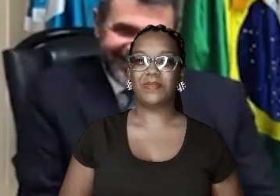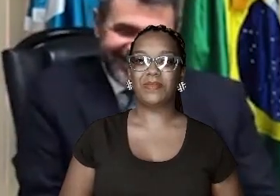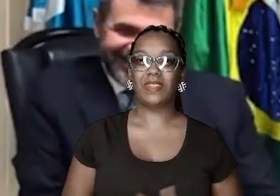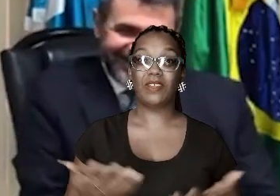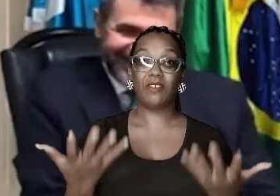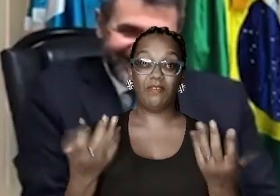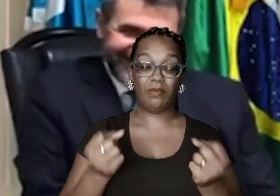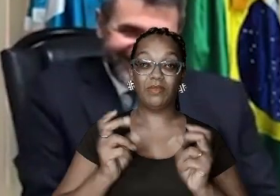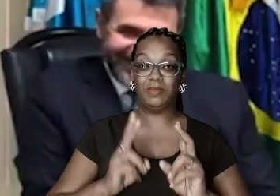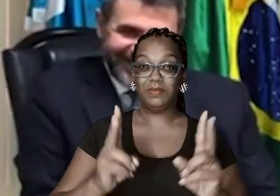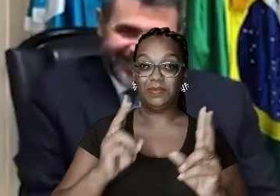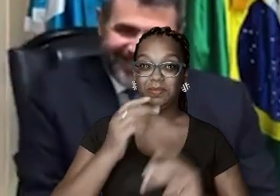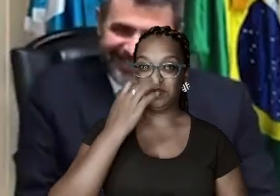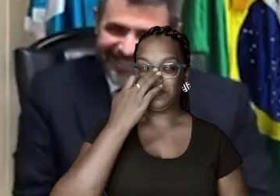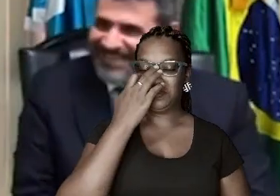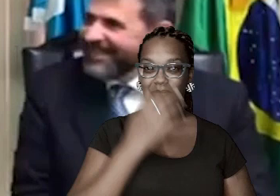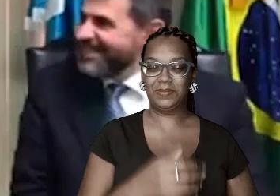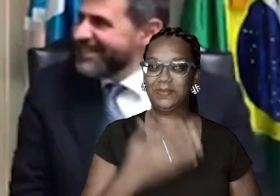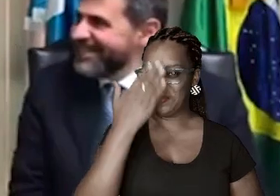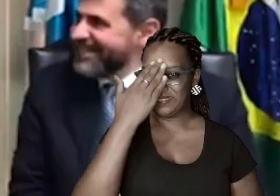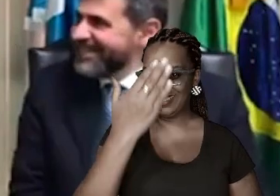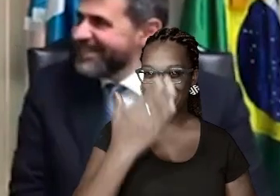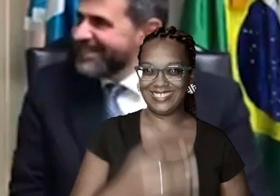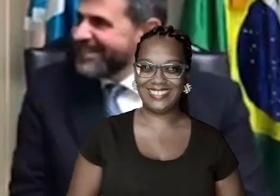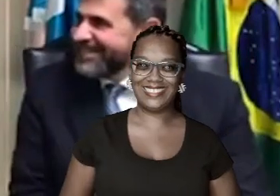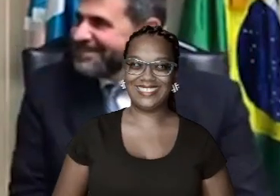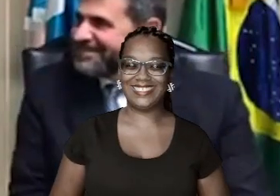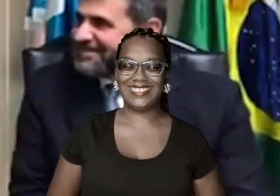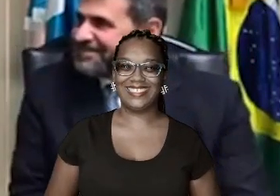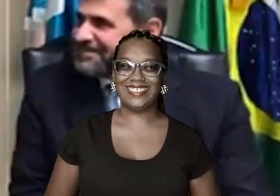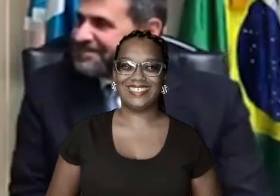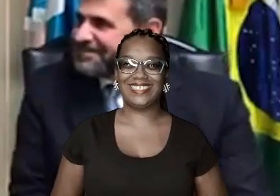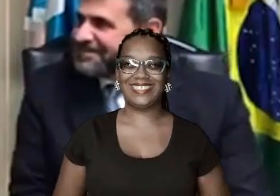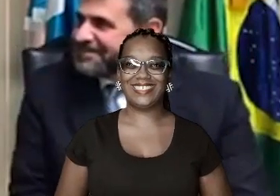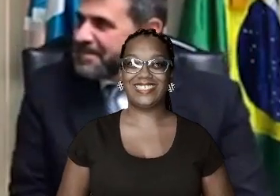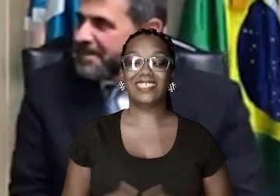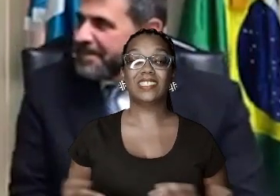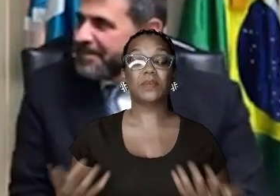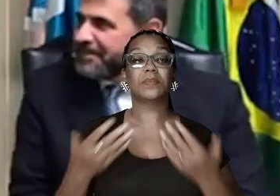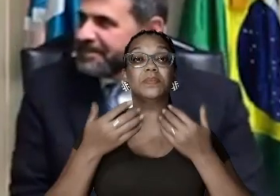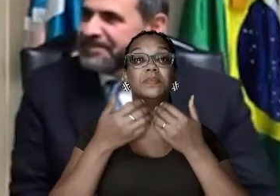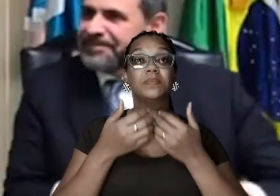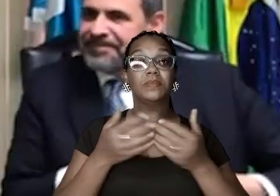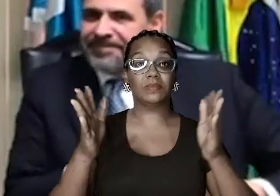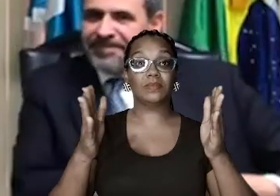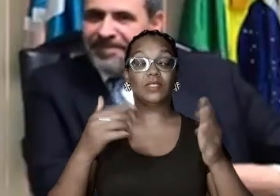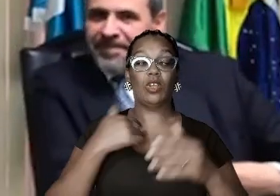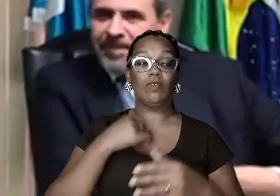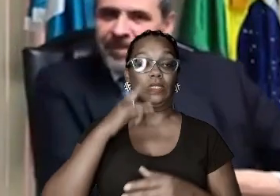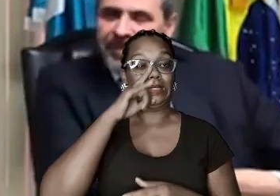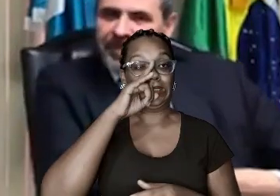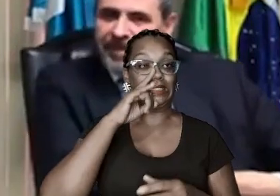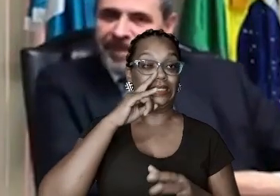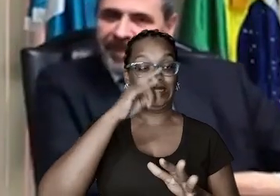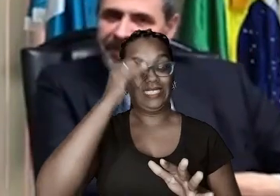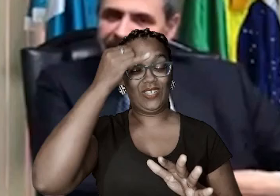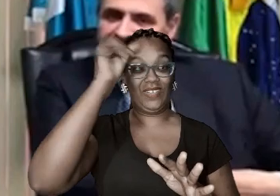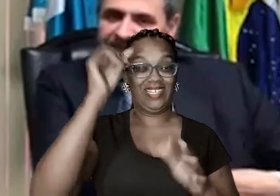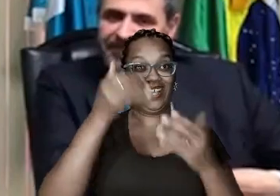uma série uma série de a gente seguir obrigado